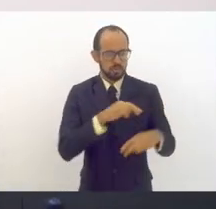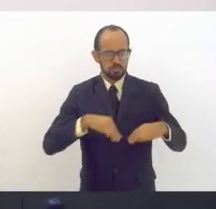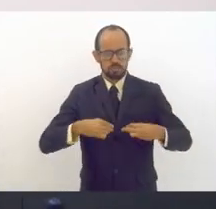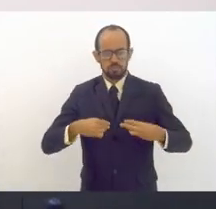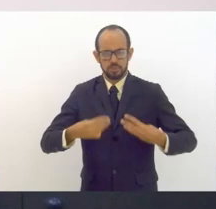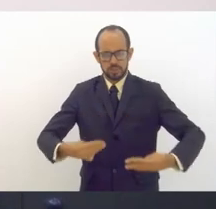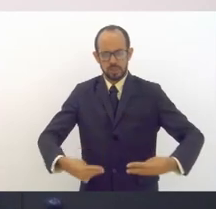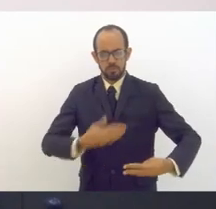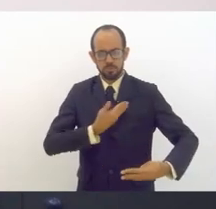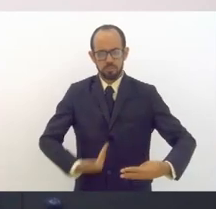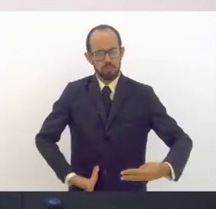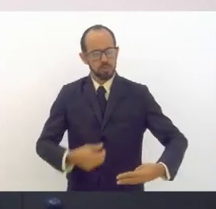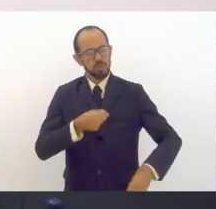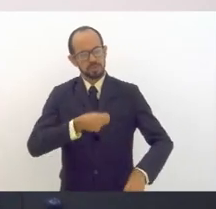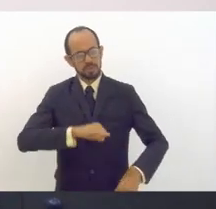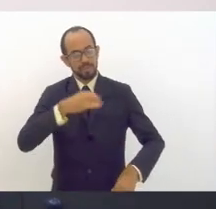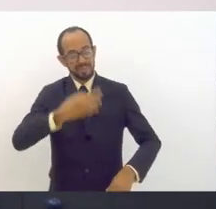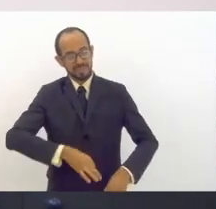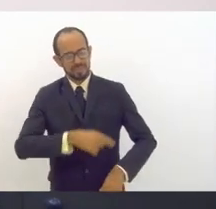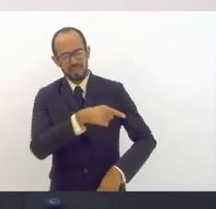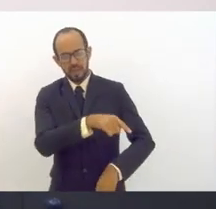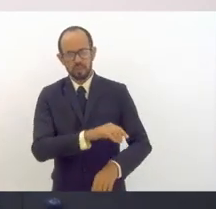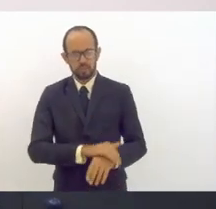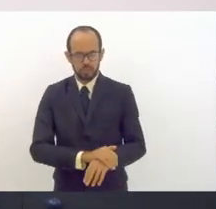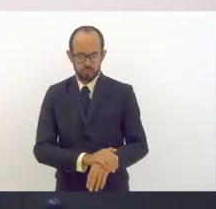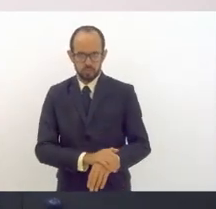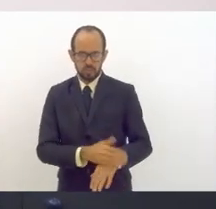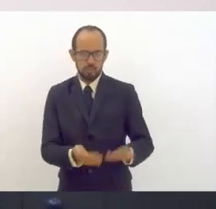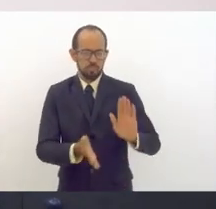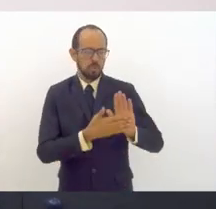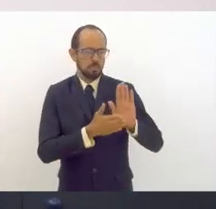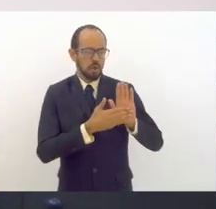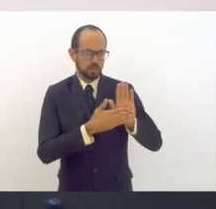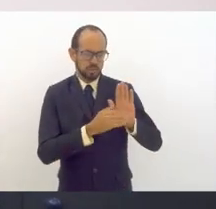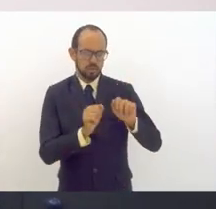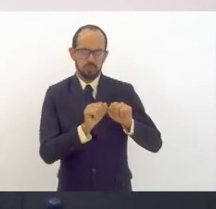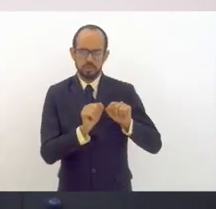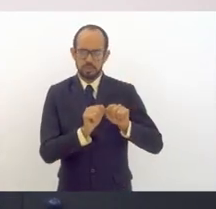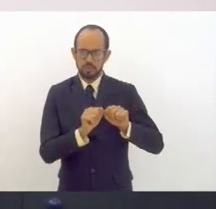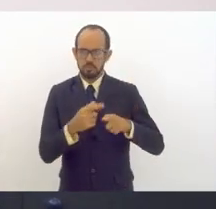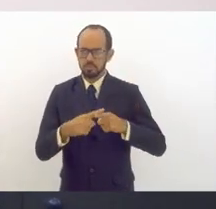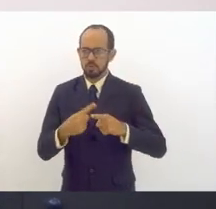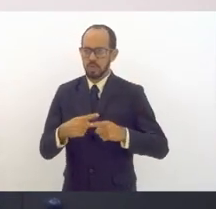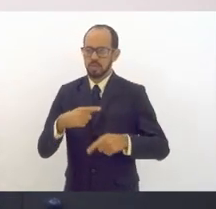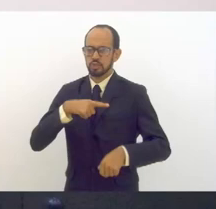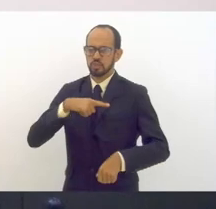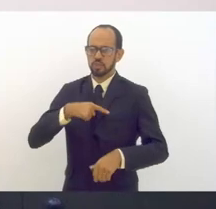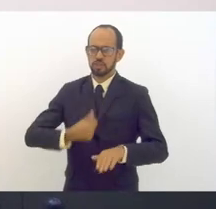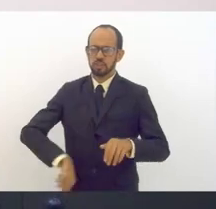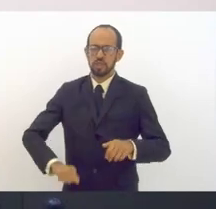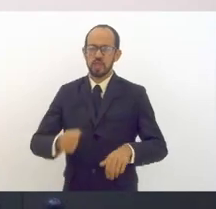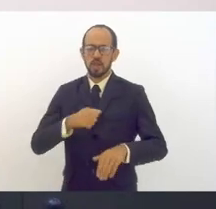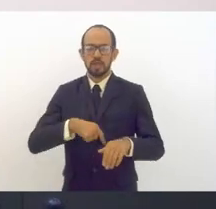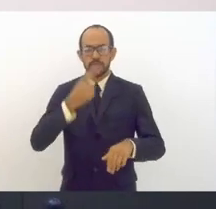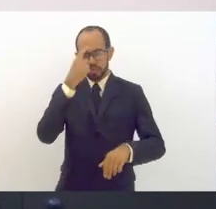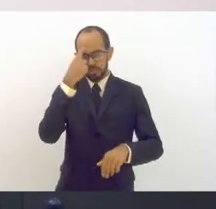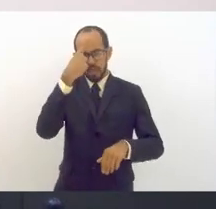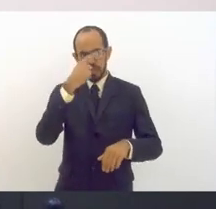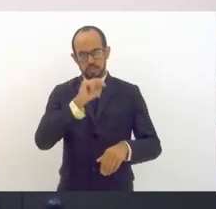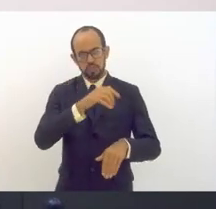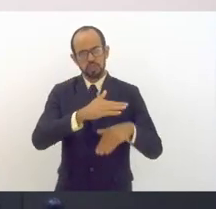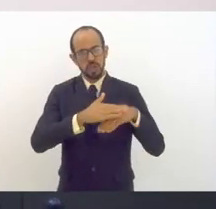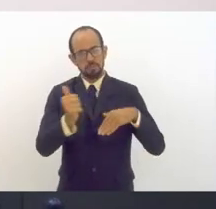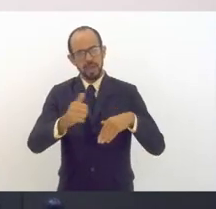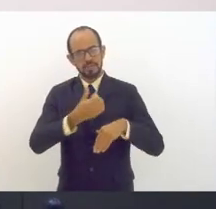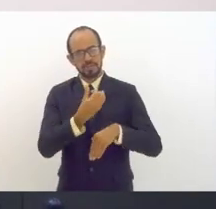corresponde exatamente ao que a SEDUC pretende fazer, porque havia, Flávio, aquela convocação de 600, E há um planejamento de convocar mais 2